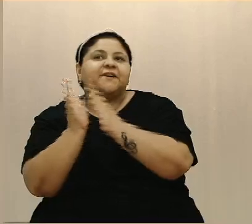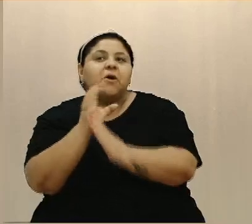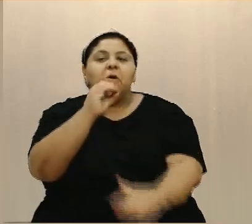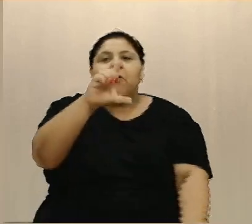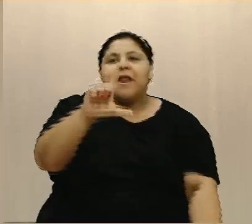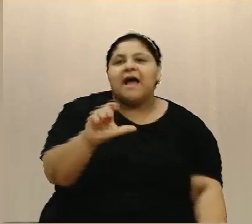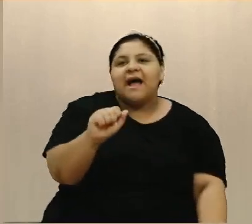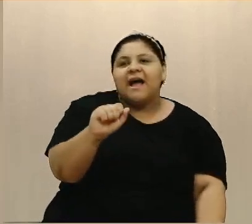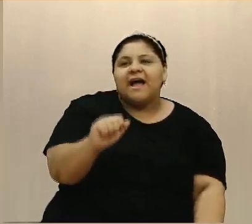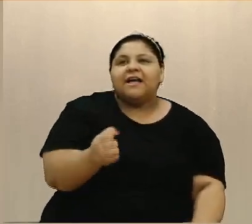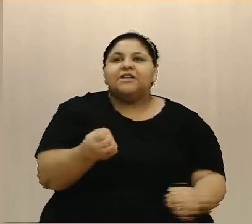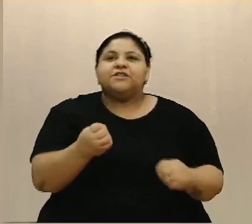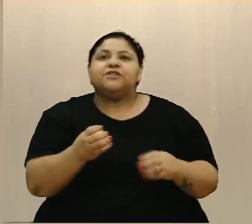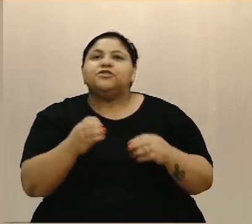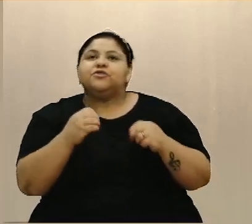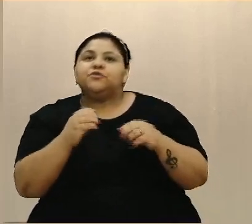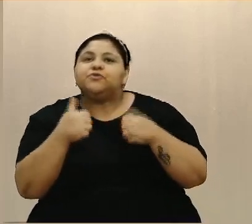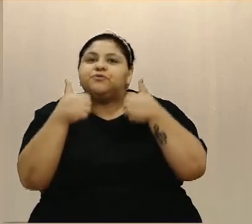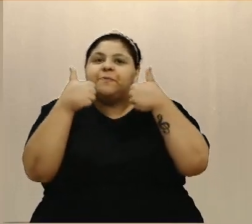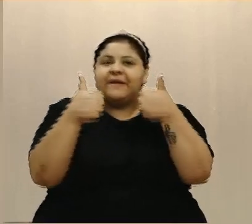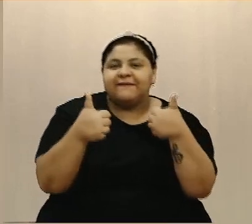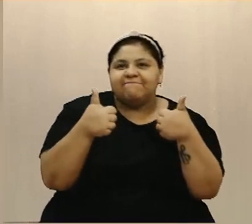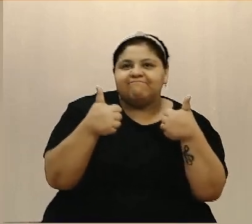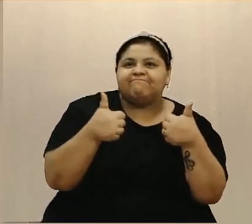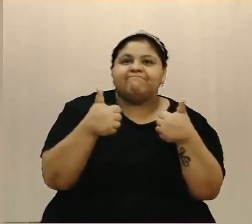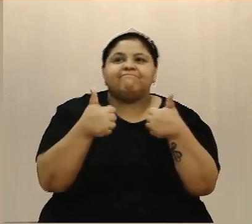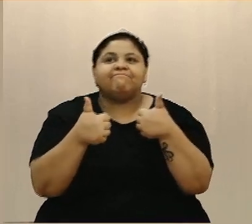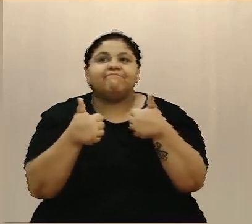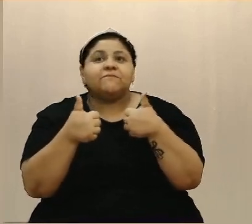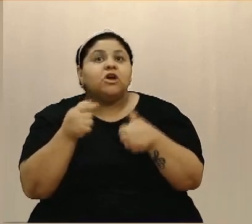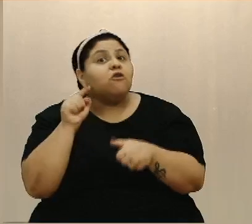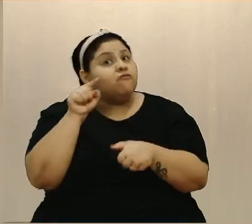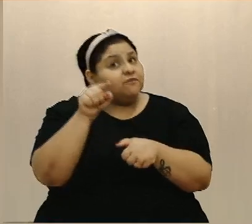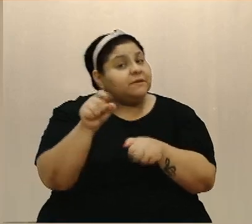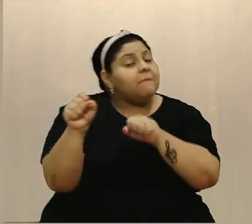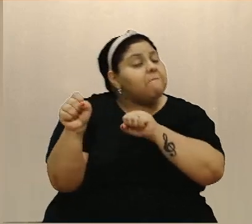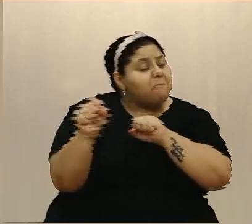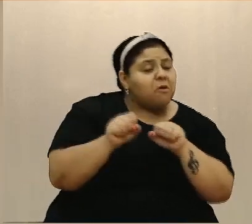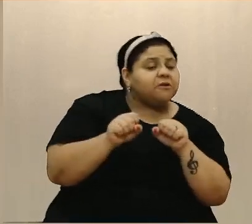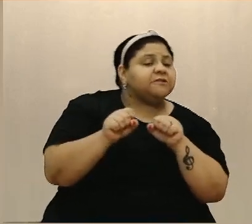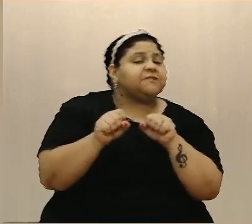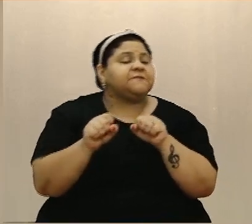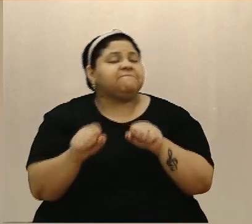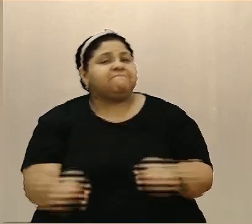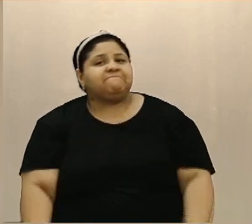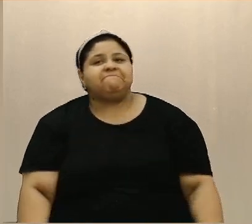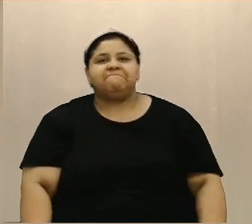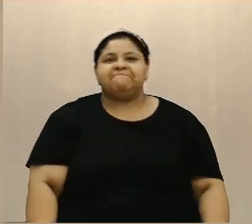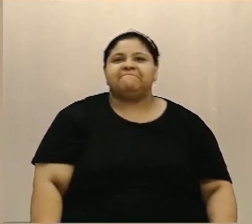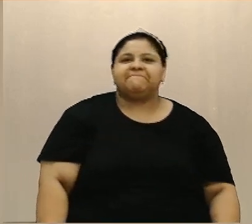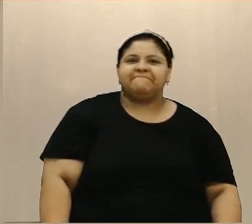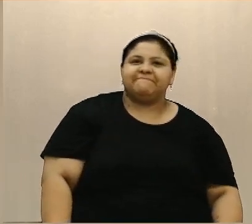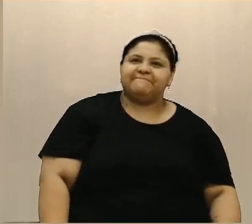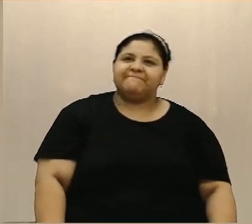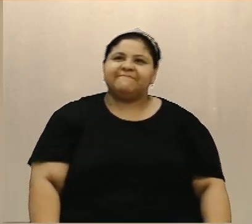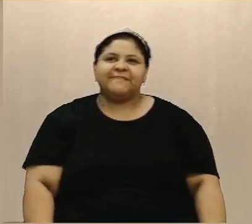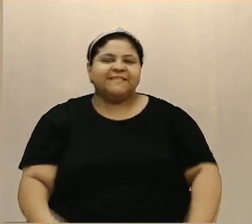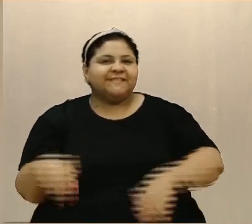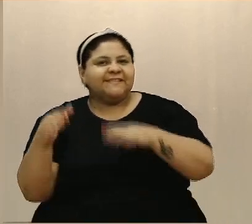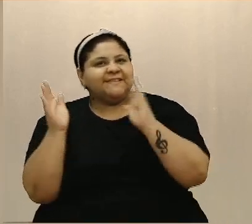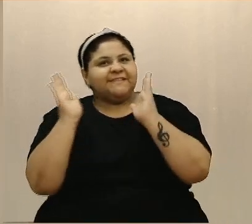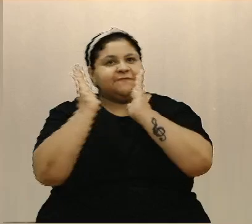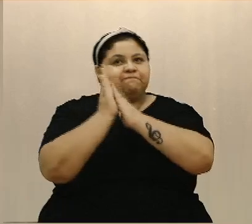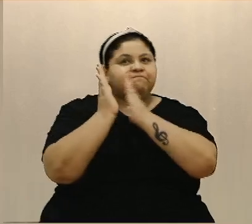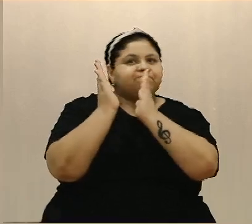Olá, como vai? Será que você pode